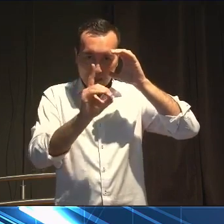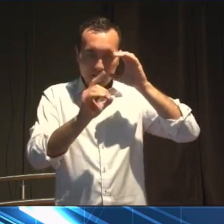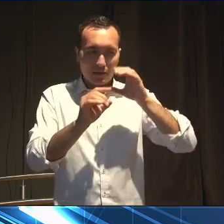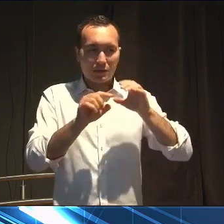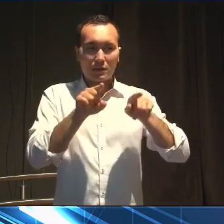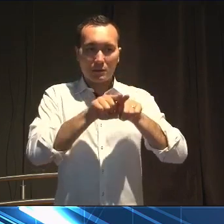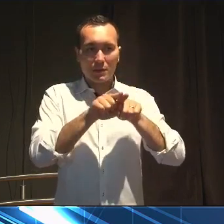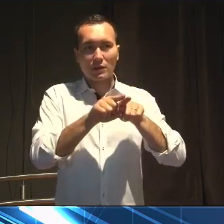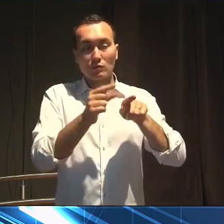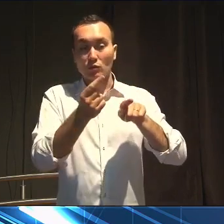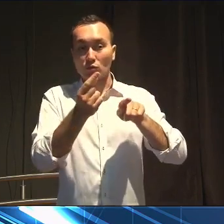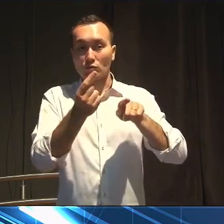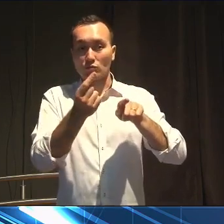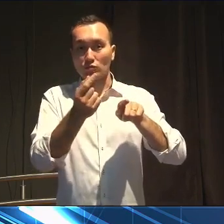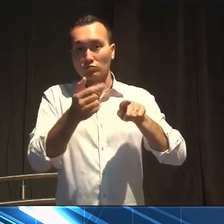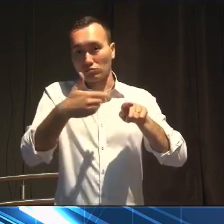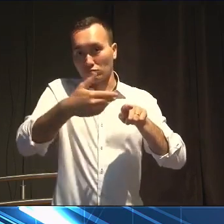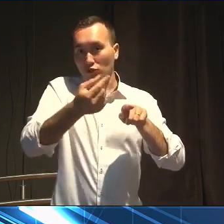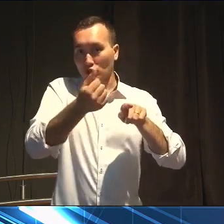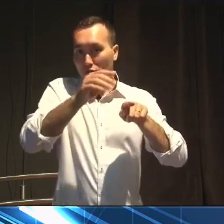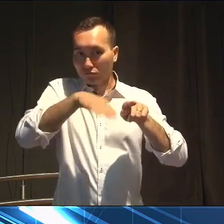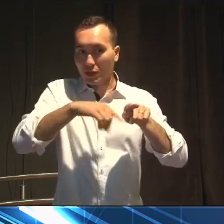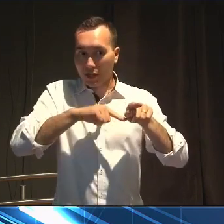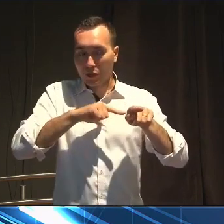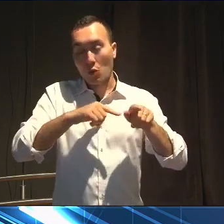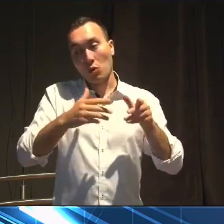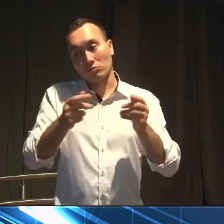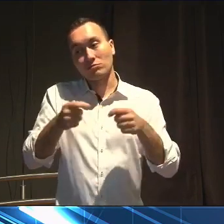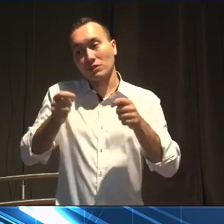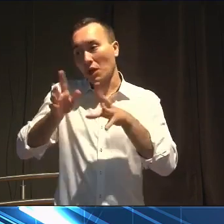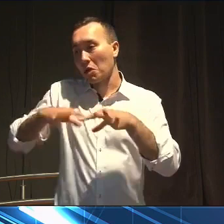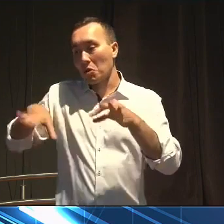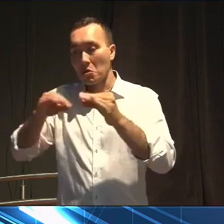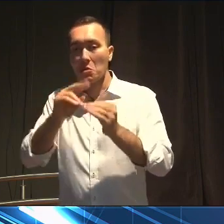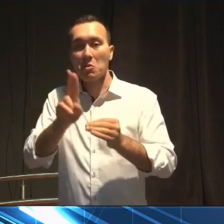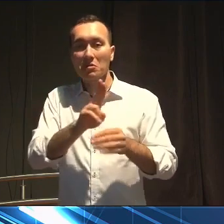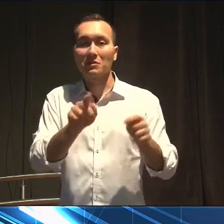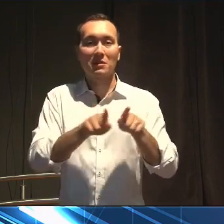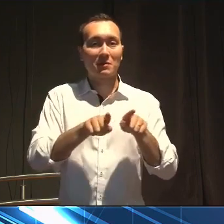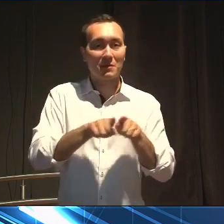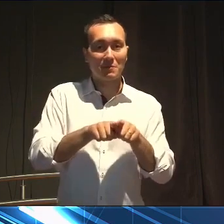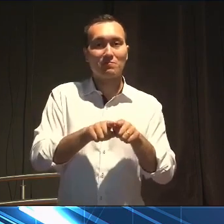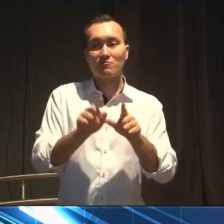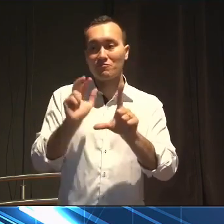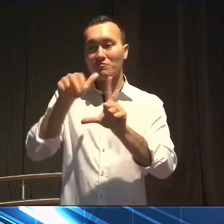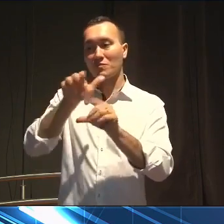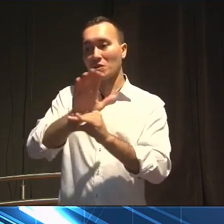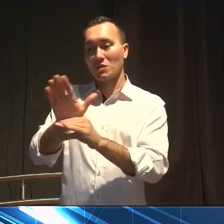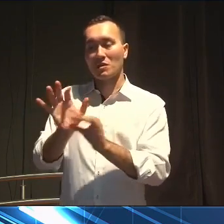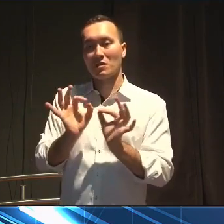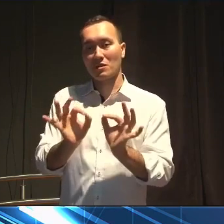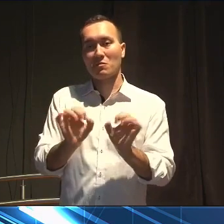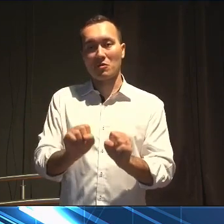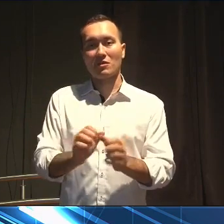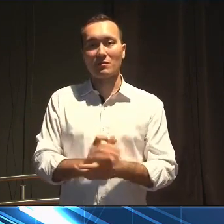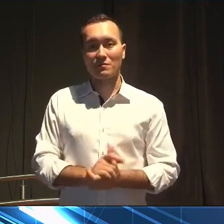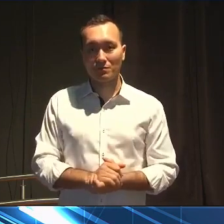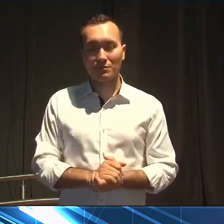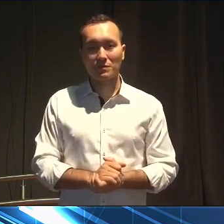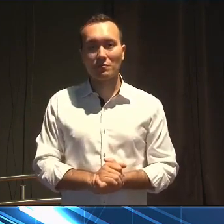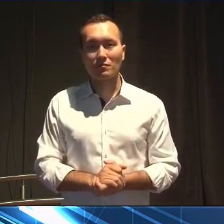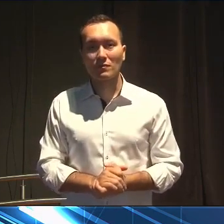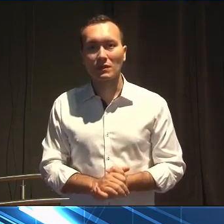custo disso tudo, daqui a pouco está acessível a todo mundo. Então, a gente precisa pensar muito como as experiências vão chegar. E